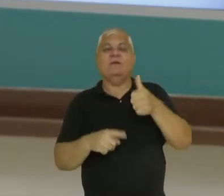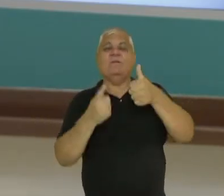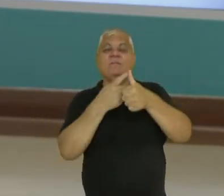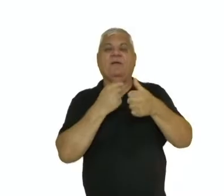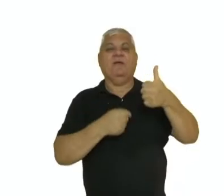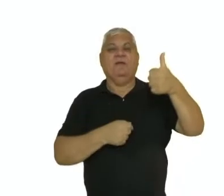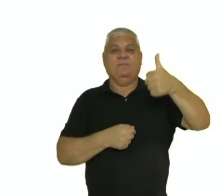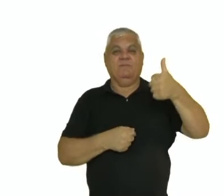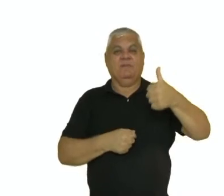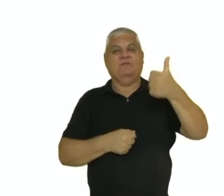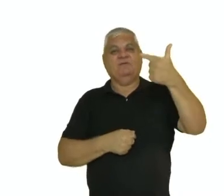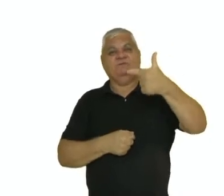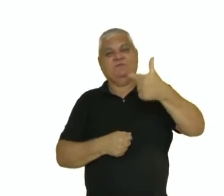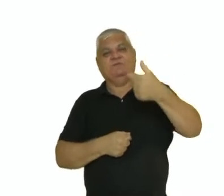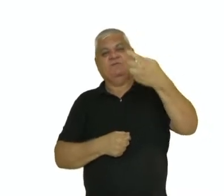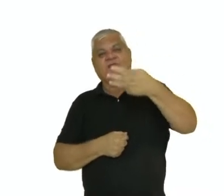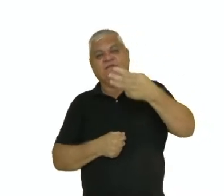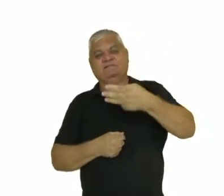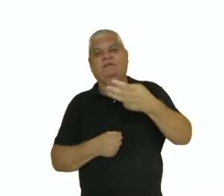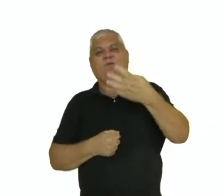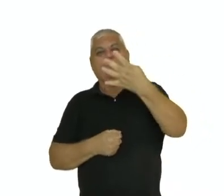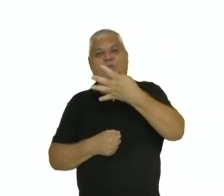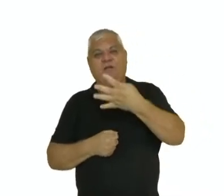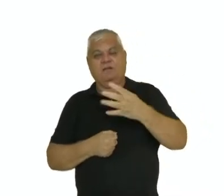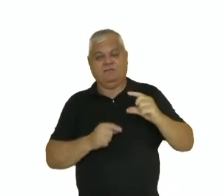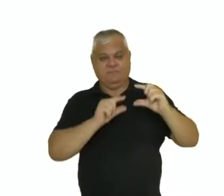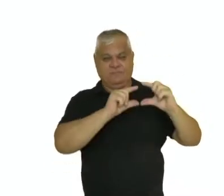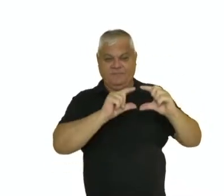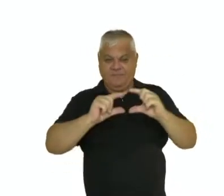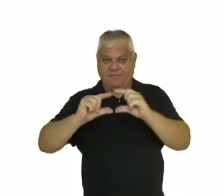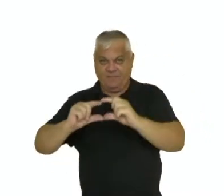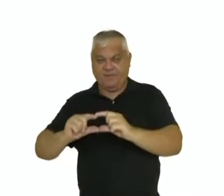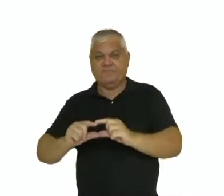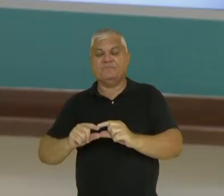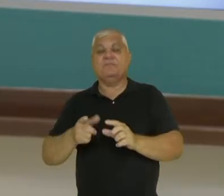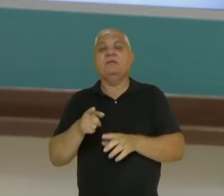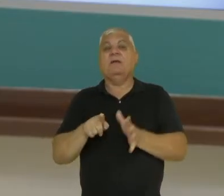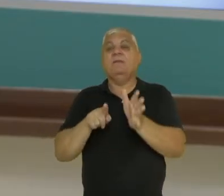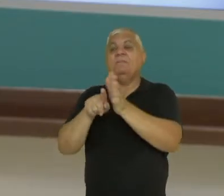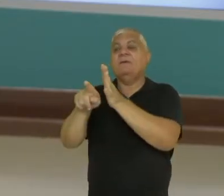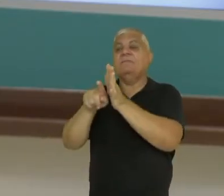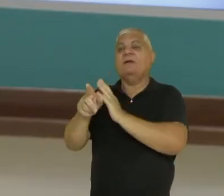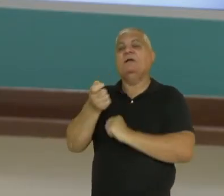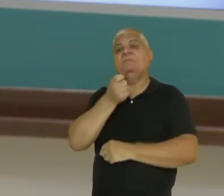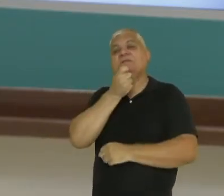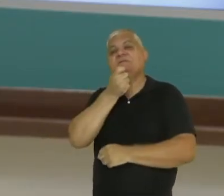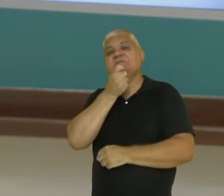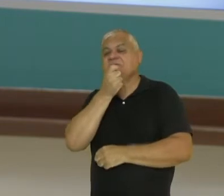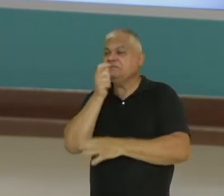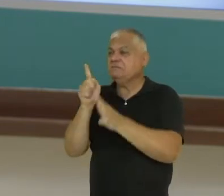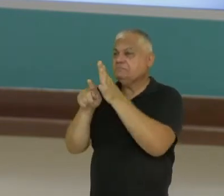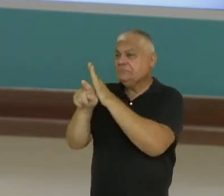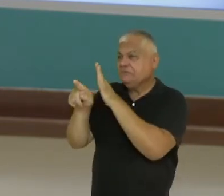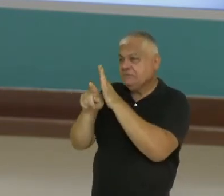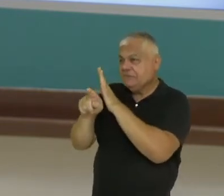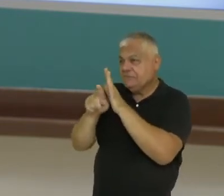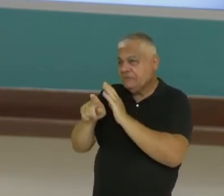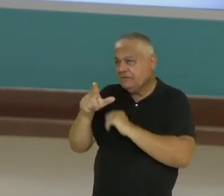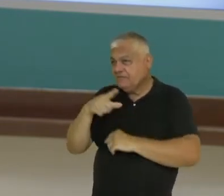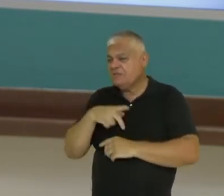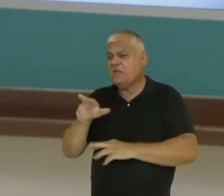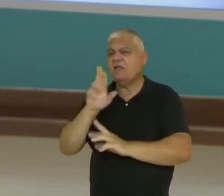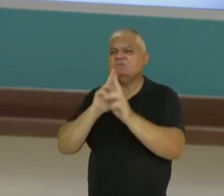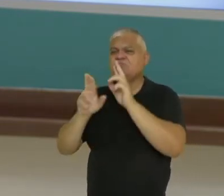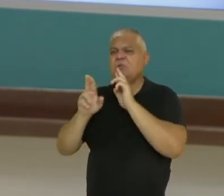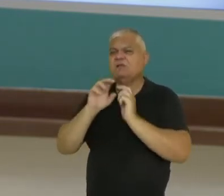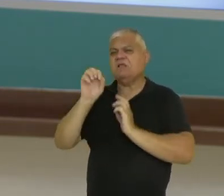segundo, terceiro e quarto trimestre nesse gráfico. Uma pesquisa de opinião, onde pergunta para a pessoa, faz uma pergunta, ela tem múltiplas